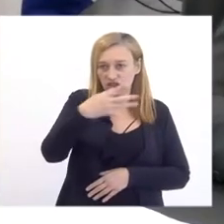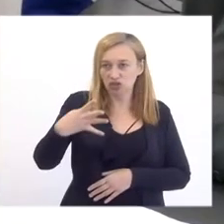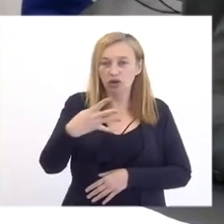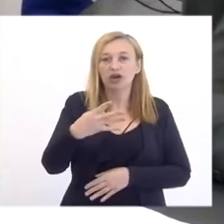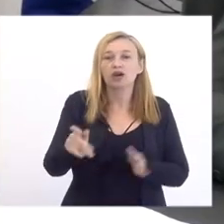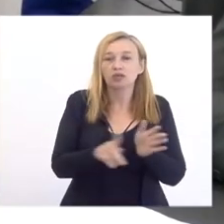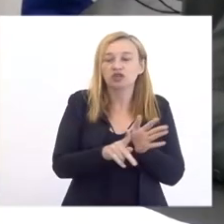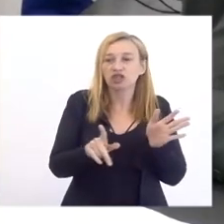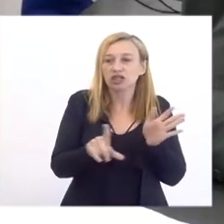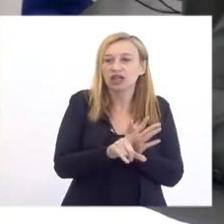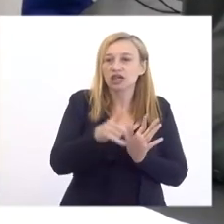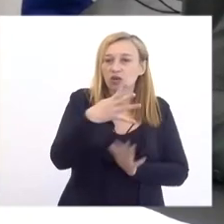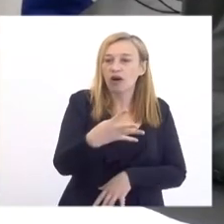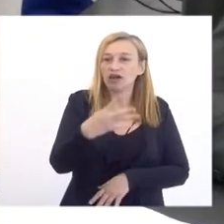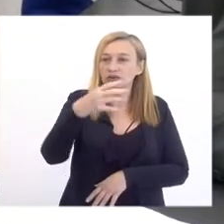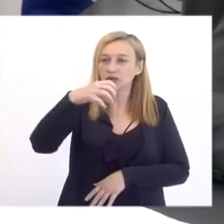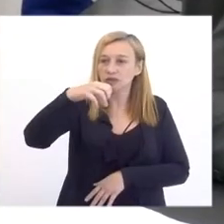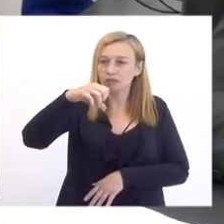de lei